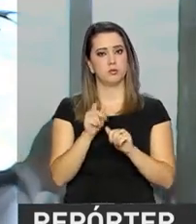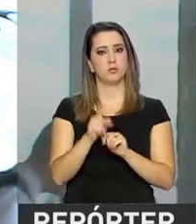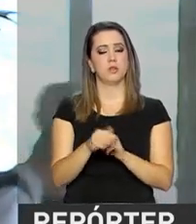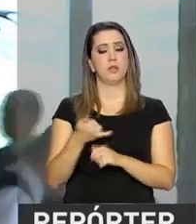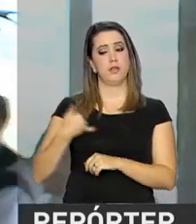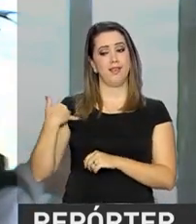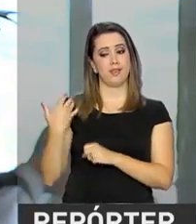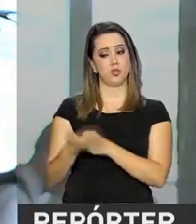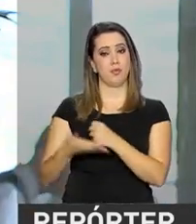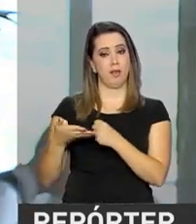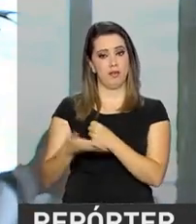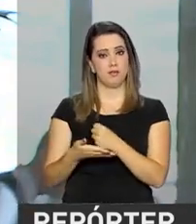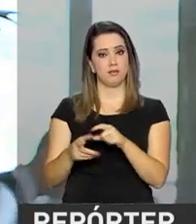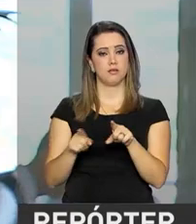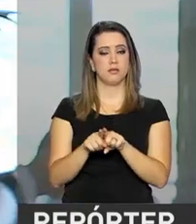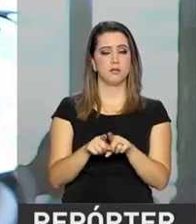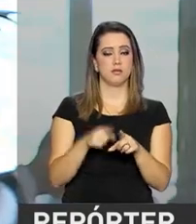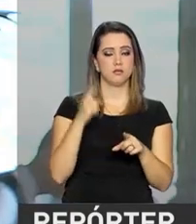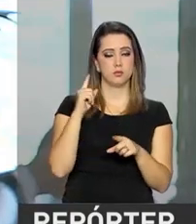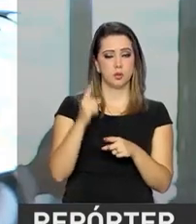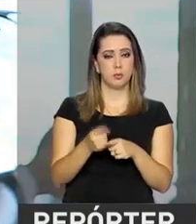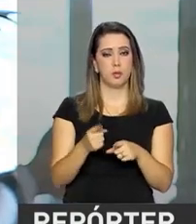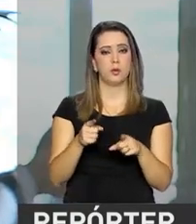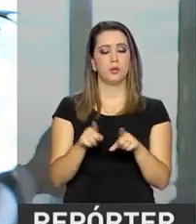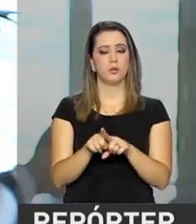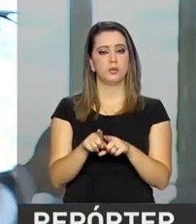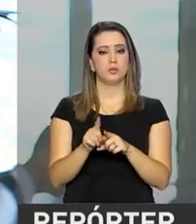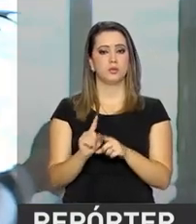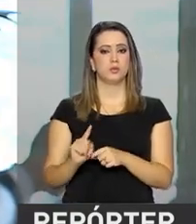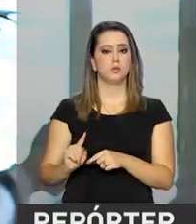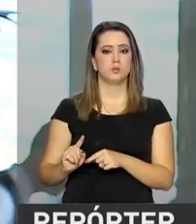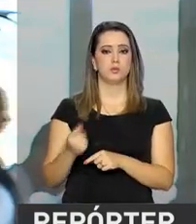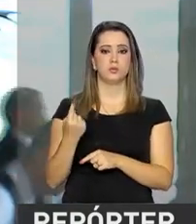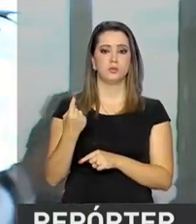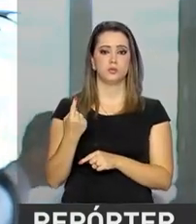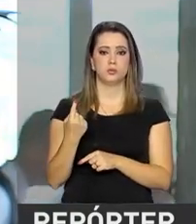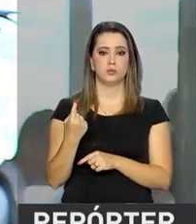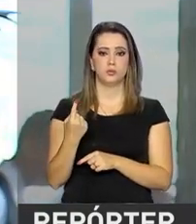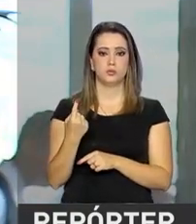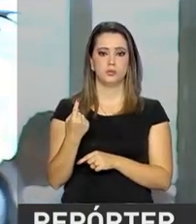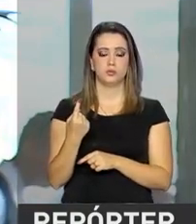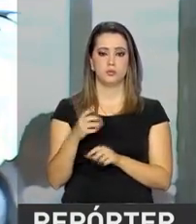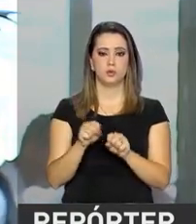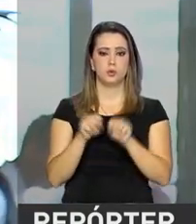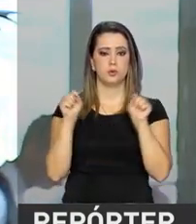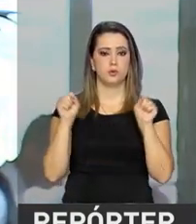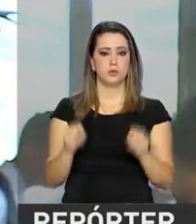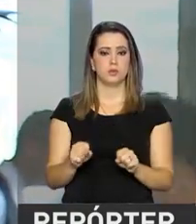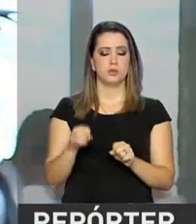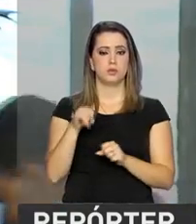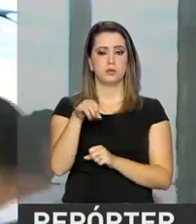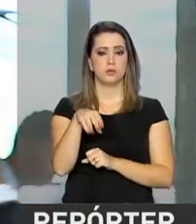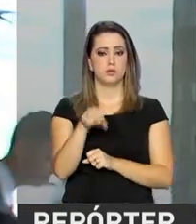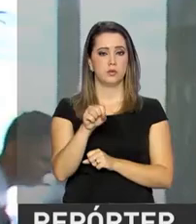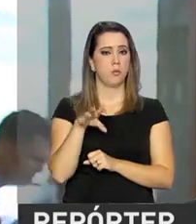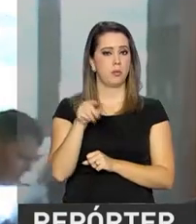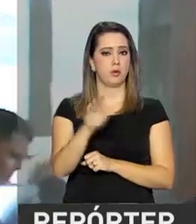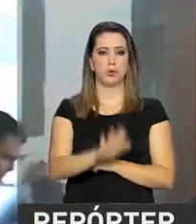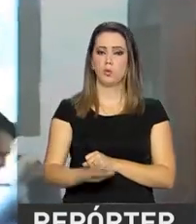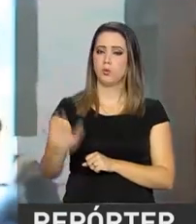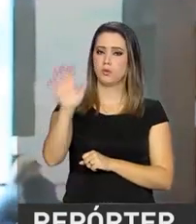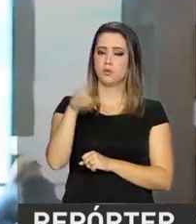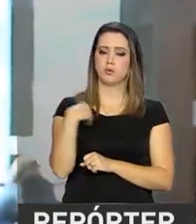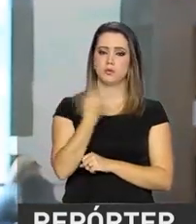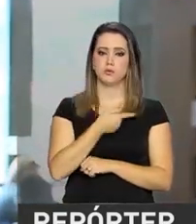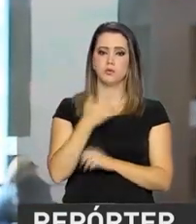de uma idade mínima o estabelecimento deu uma única é o único sistema previdenciário para todos os brasileiros